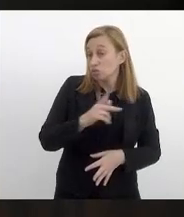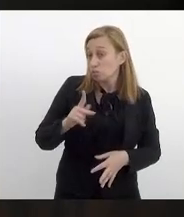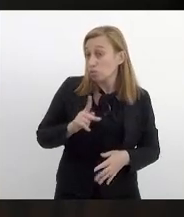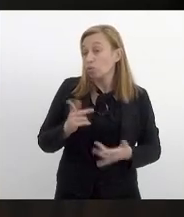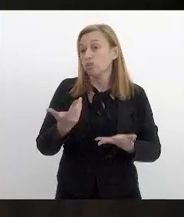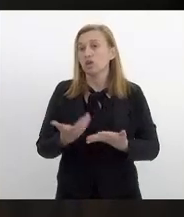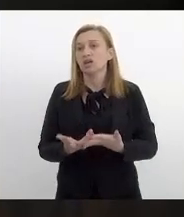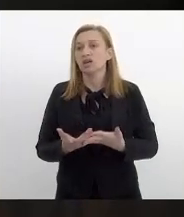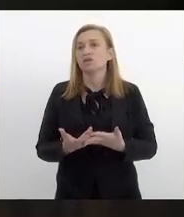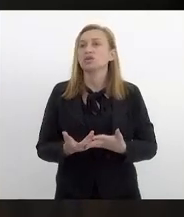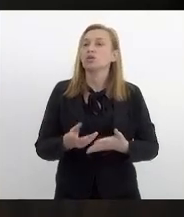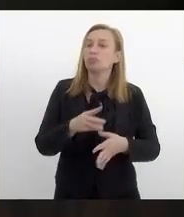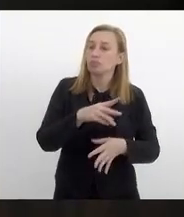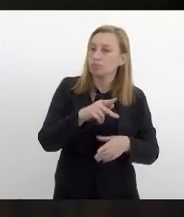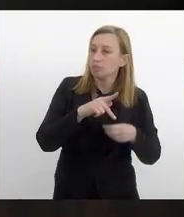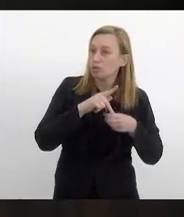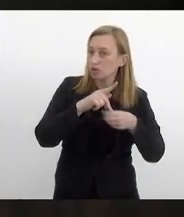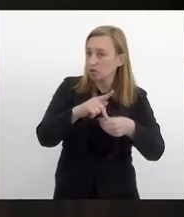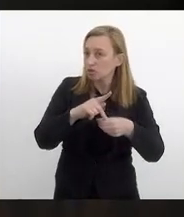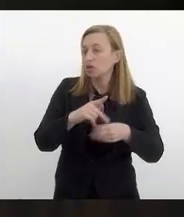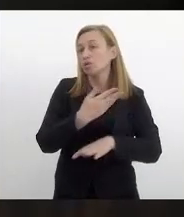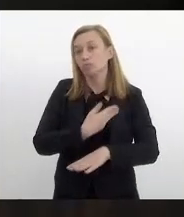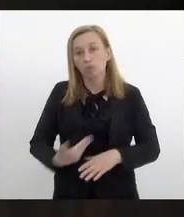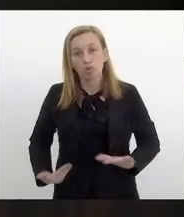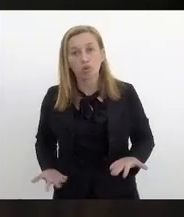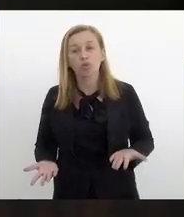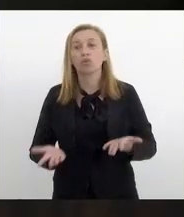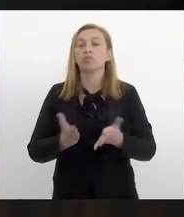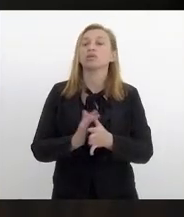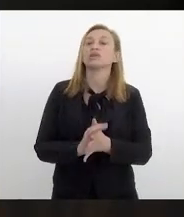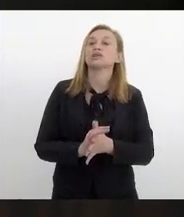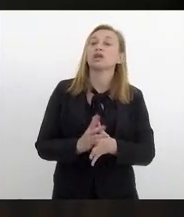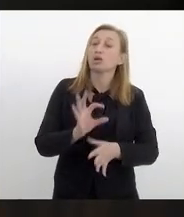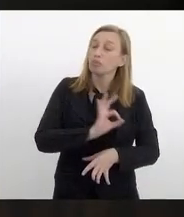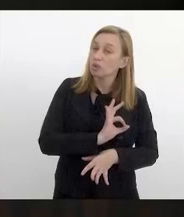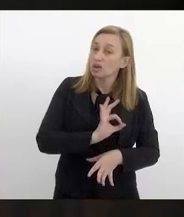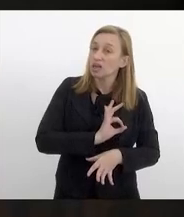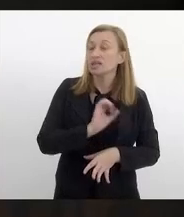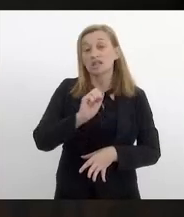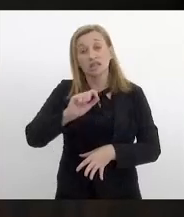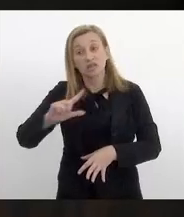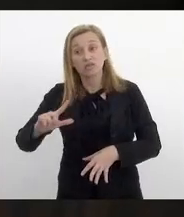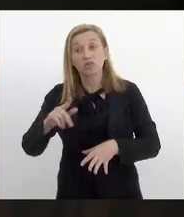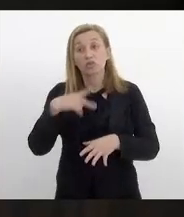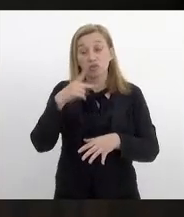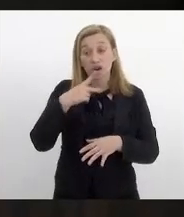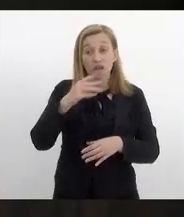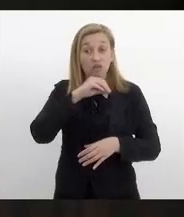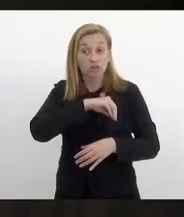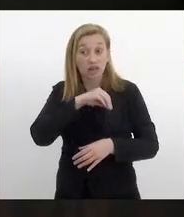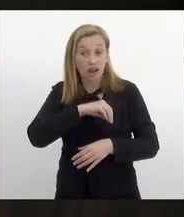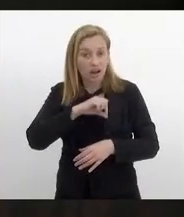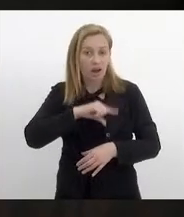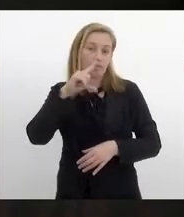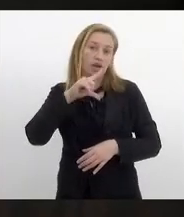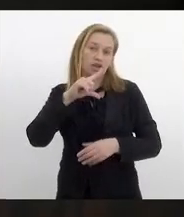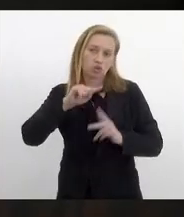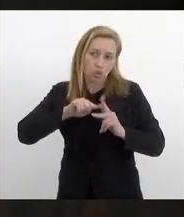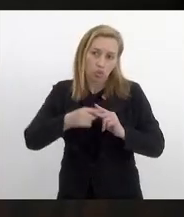servidor da Procuradoria, o sujeito que é o servidor da Polícia Civil. Estou falando de aumento, tá? De